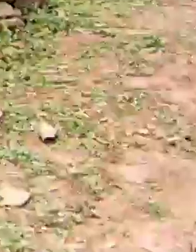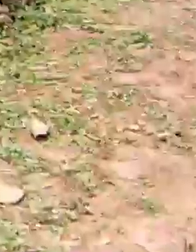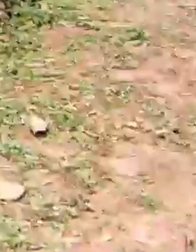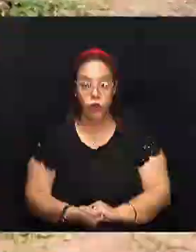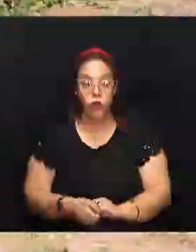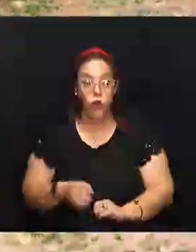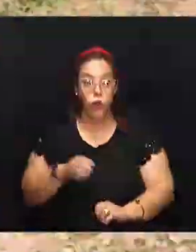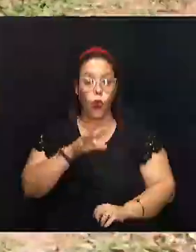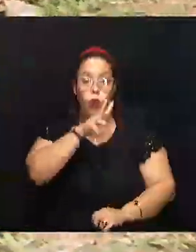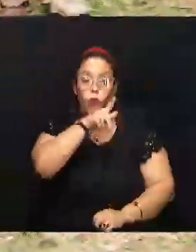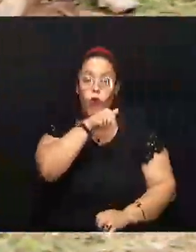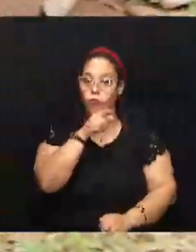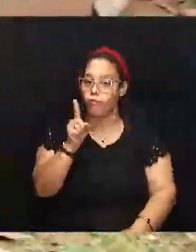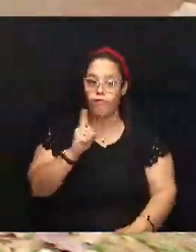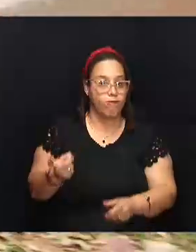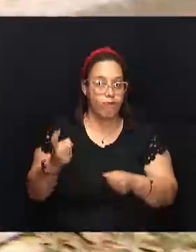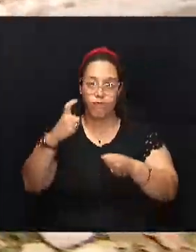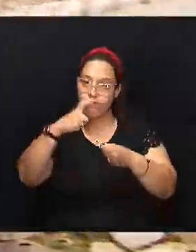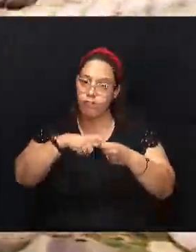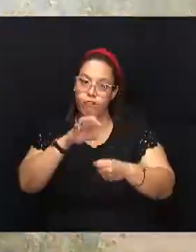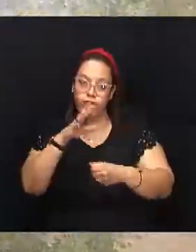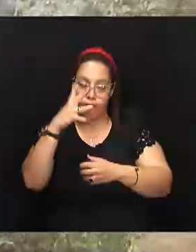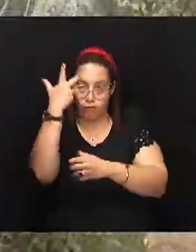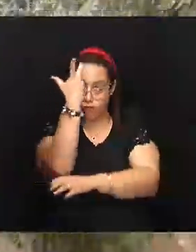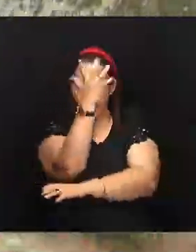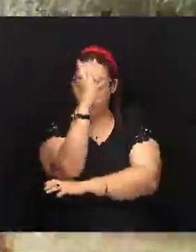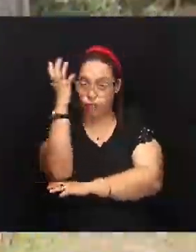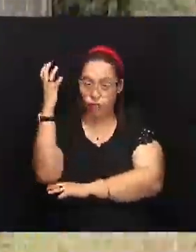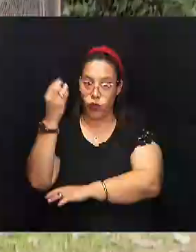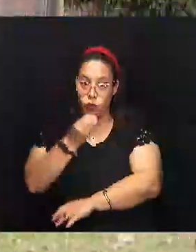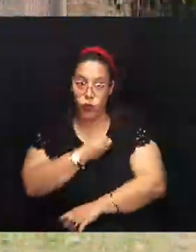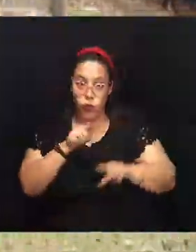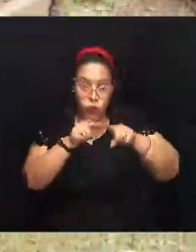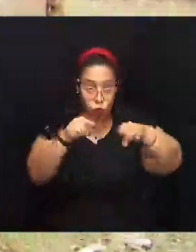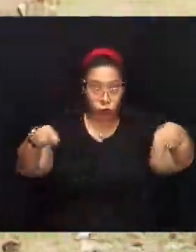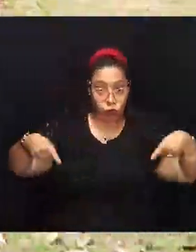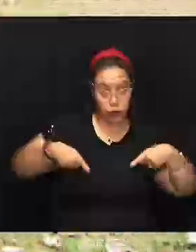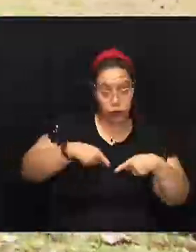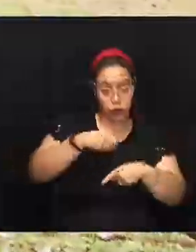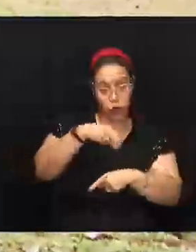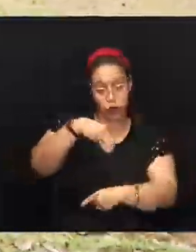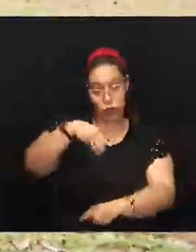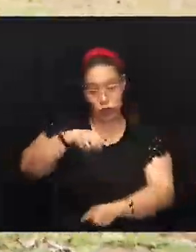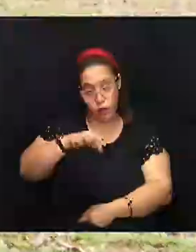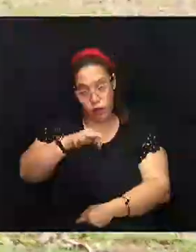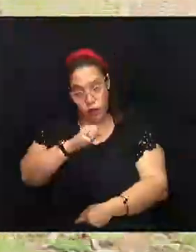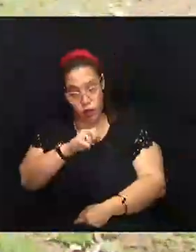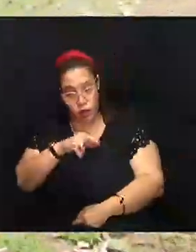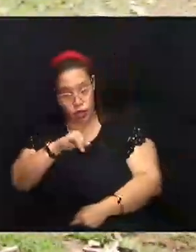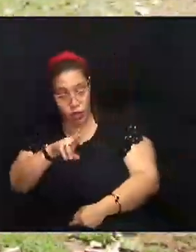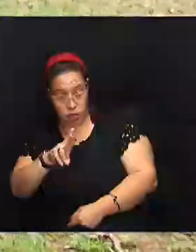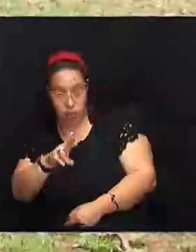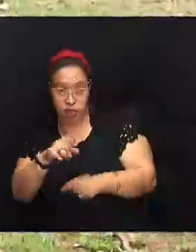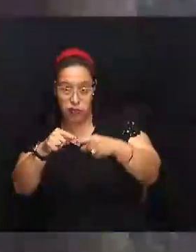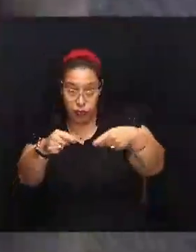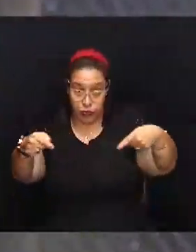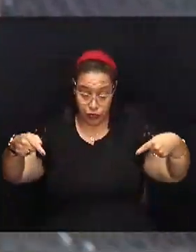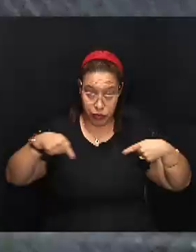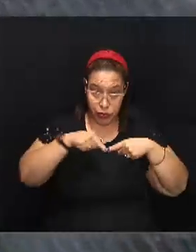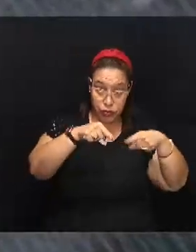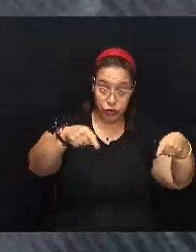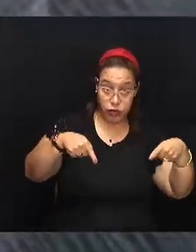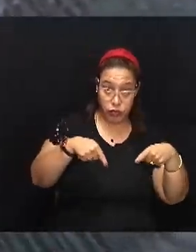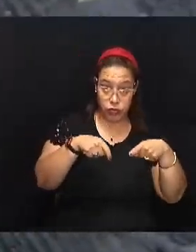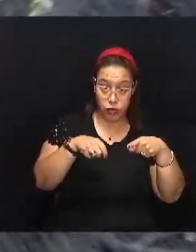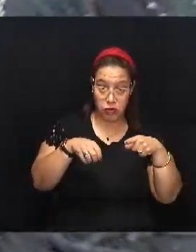Os animais que não voltam para a natureza vivem nos recintos da mata ciliar. É nesses espaços que